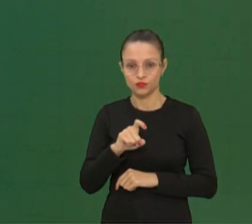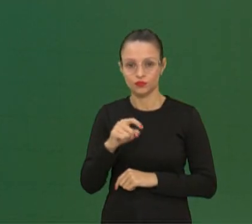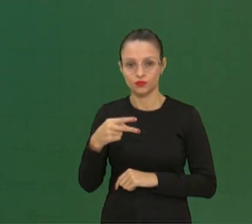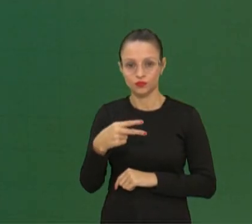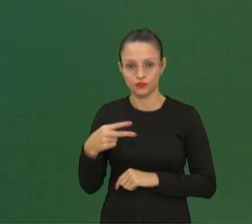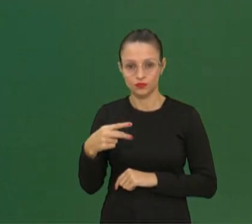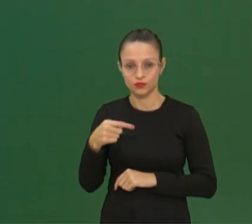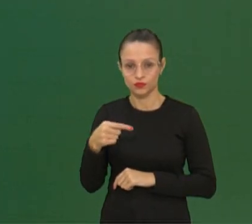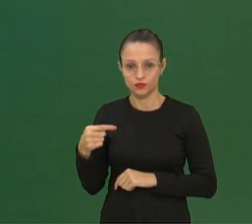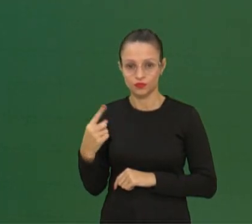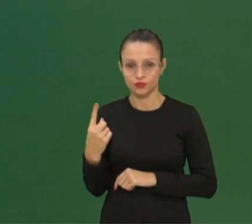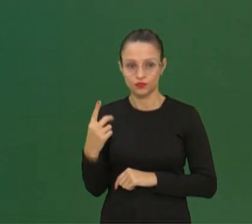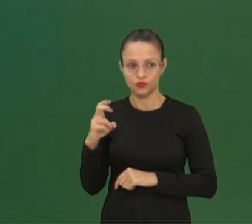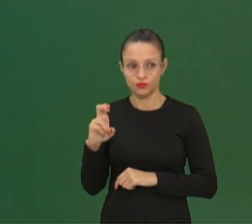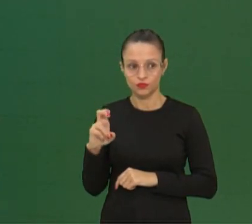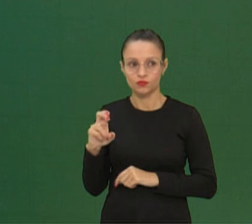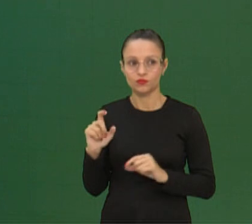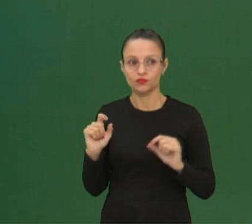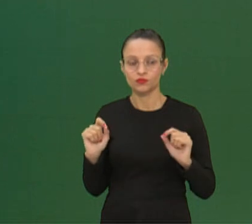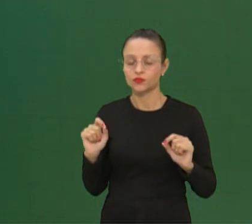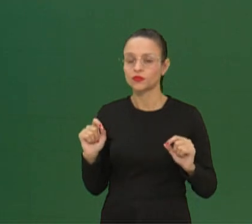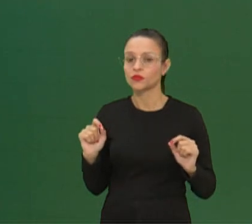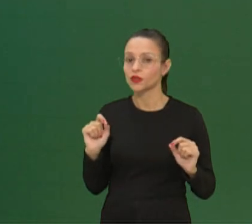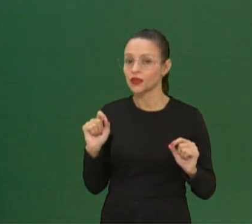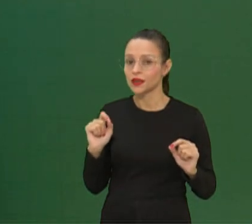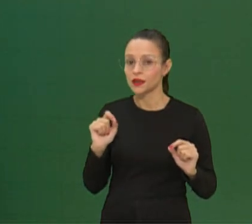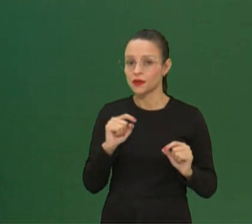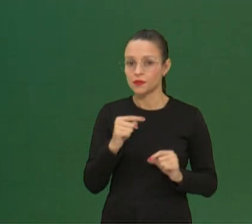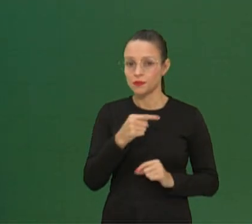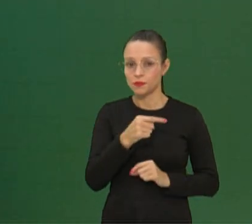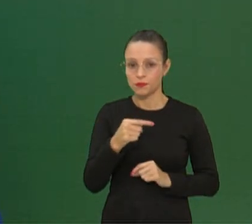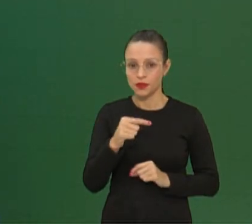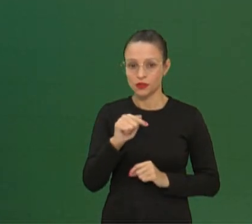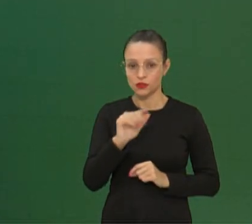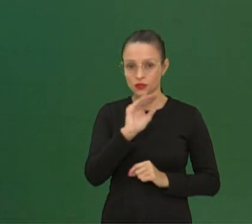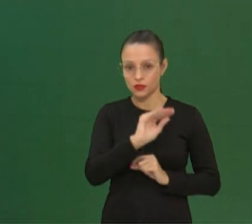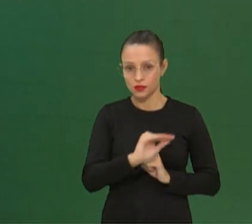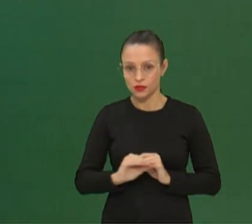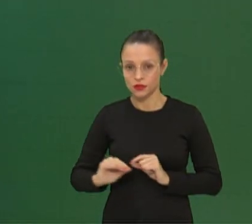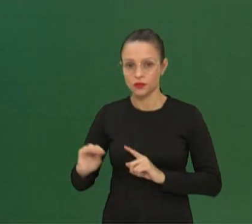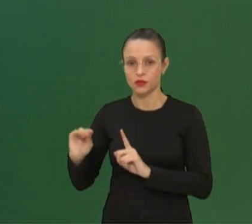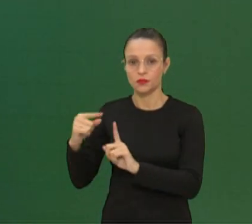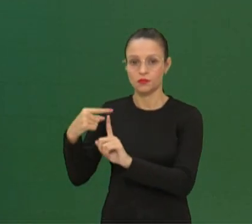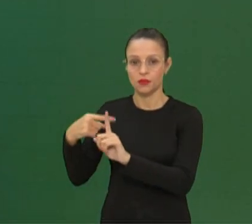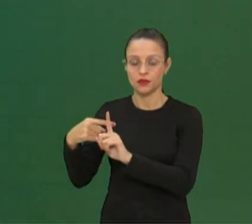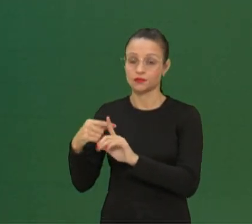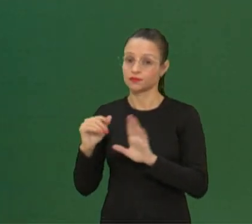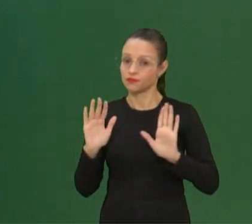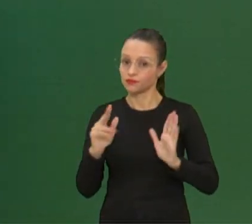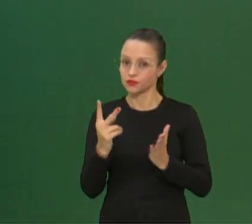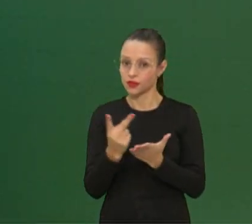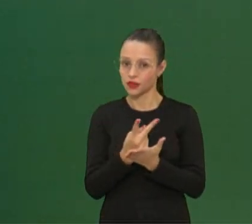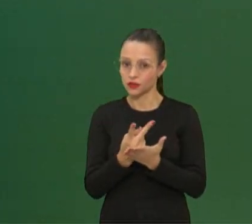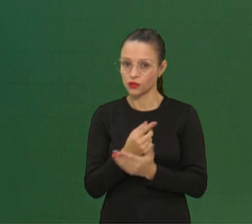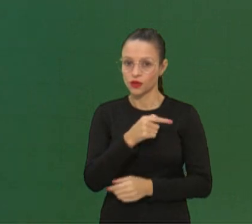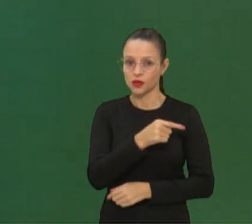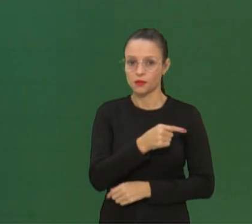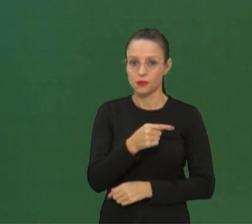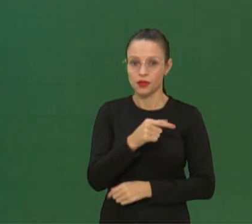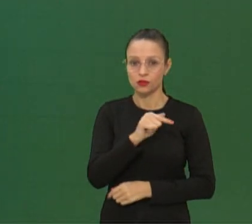quê? Ah, professor, o menos 7 vai passar para o outro lado mais 7. Só que isso está errado. O menos 7